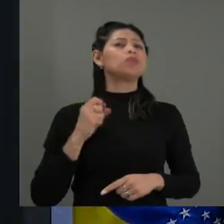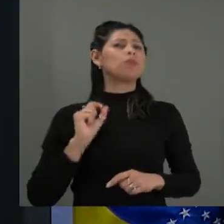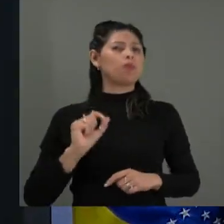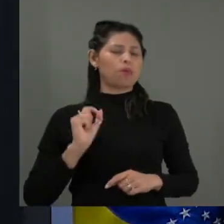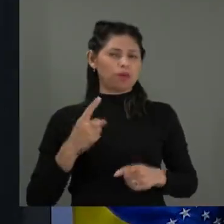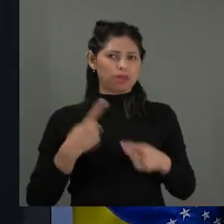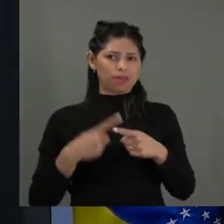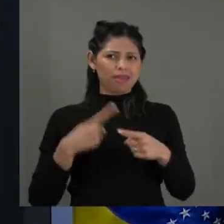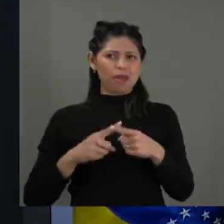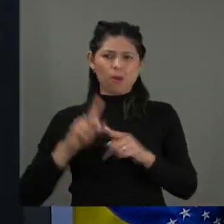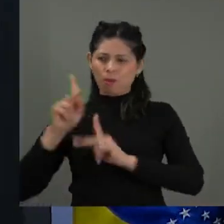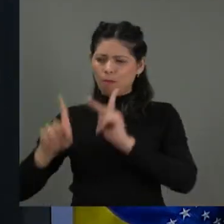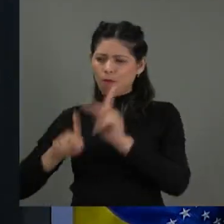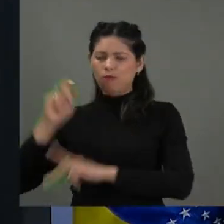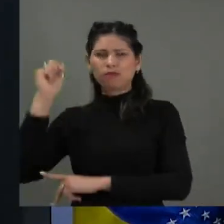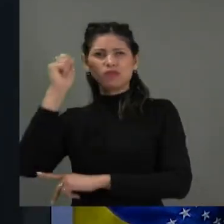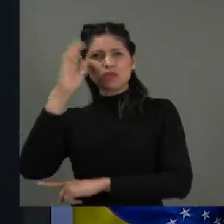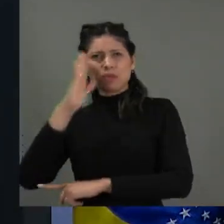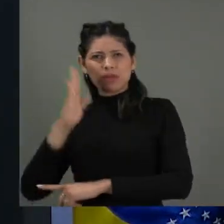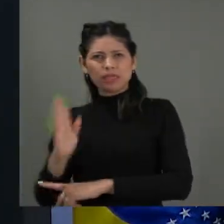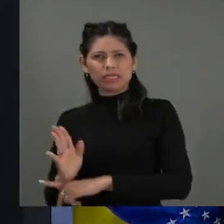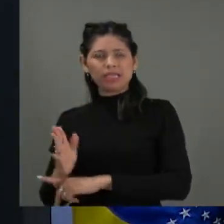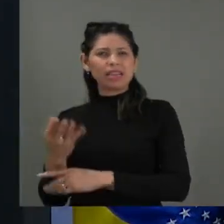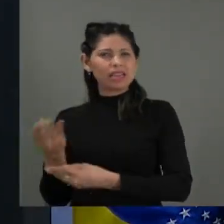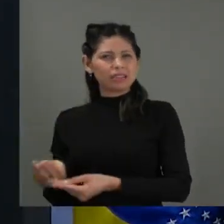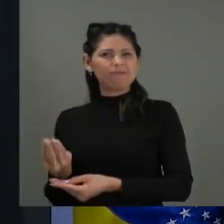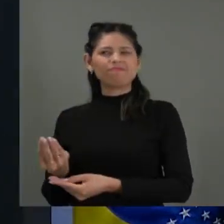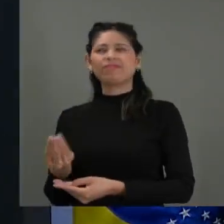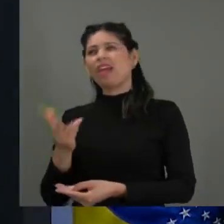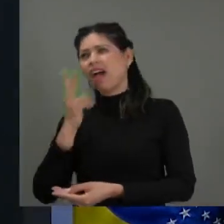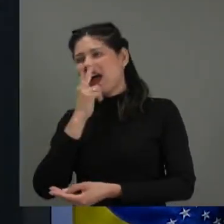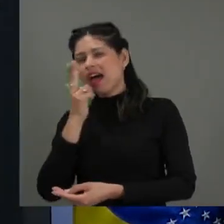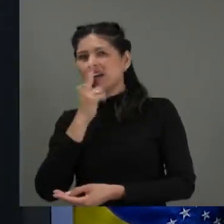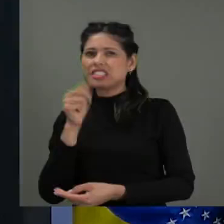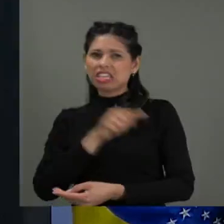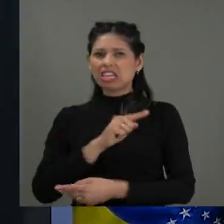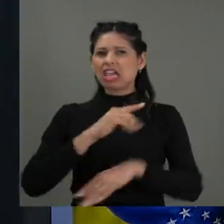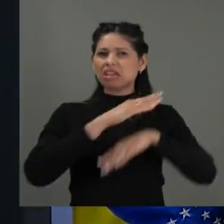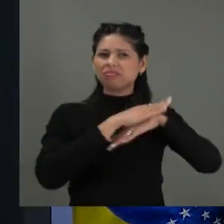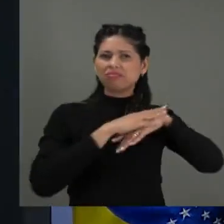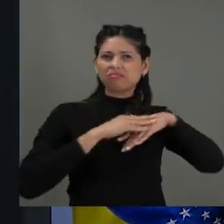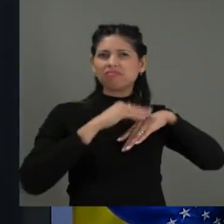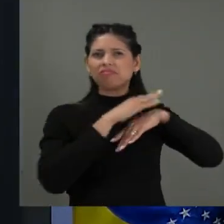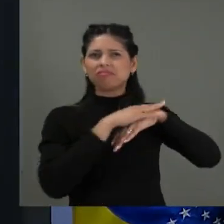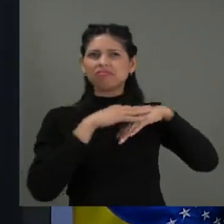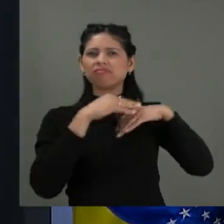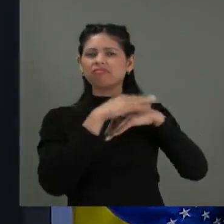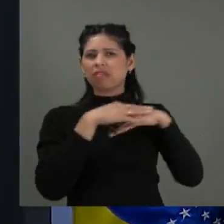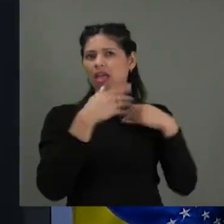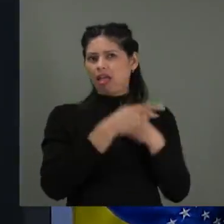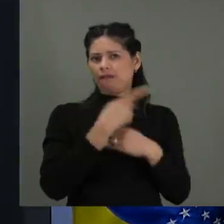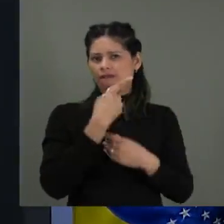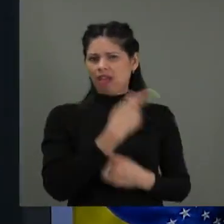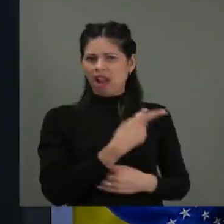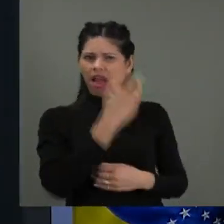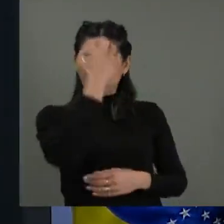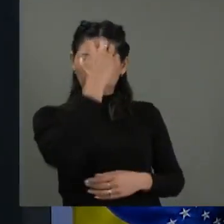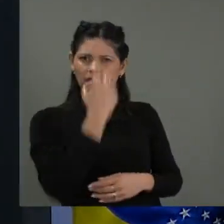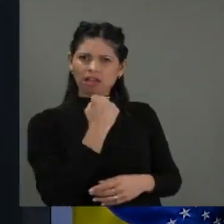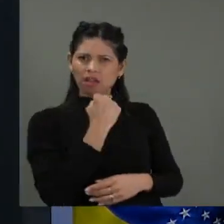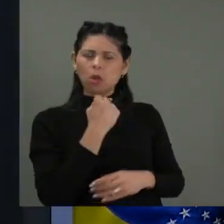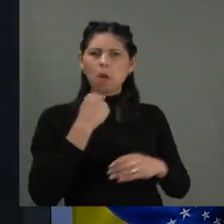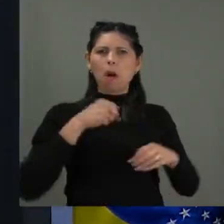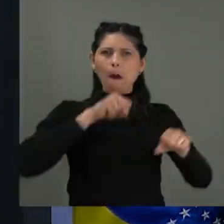brasileiro fica dourando a pílula, passando a mão na cabeça, sem dizer que é terrorista, com todas as